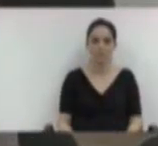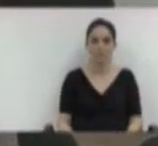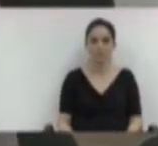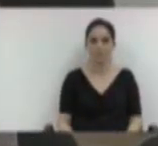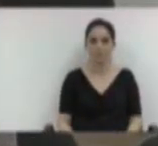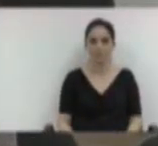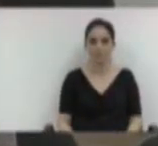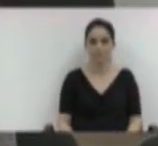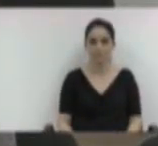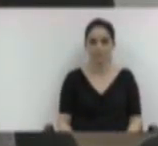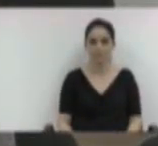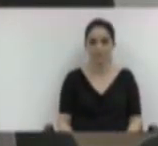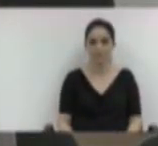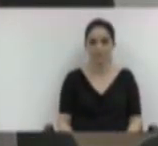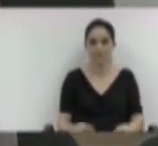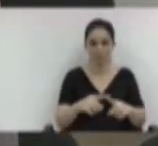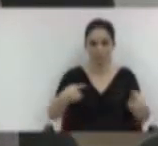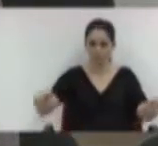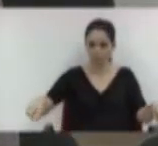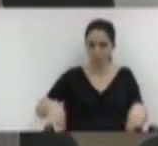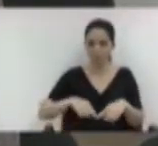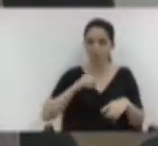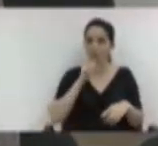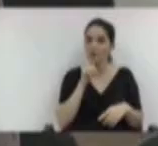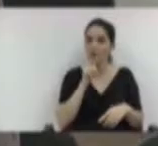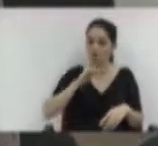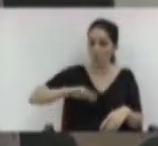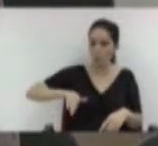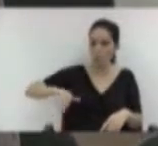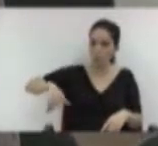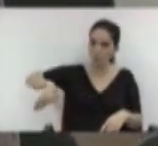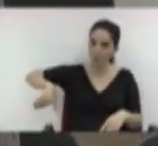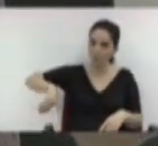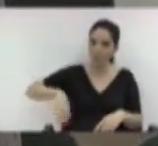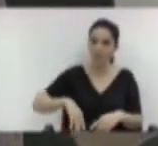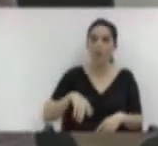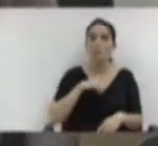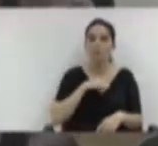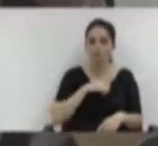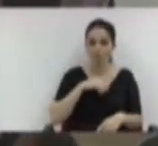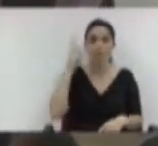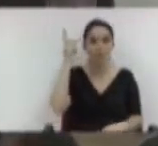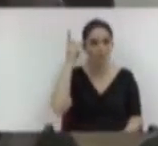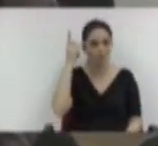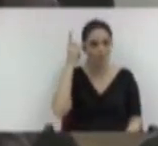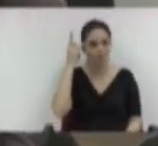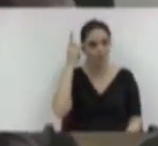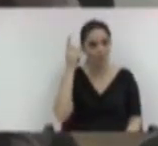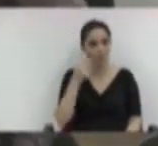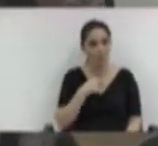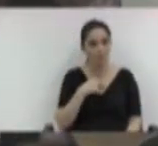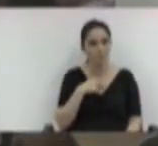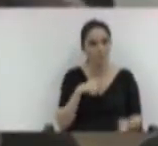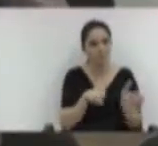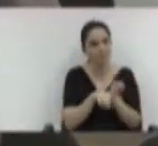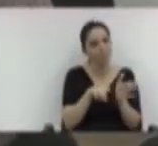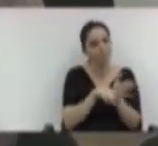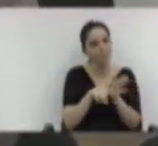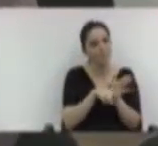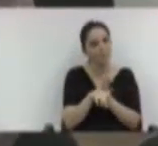Esses piscinões já tem em São Paulo e a gente procurou saber pela rede